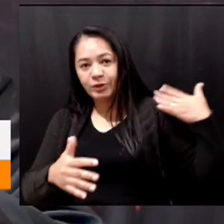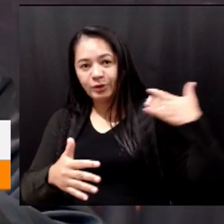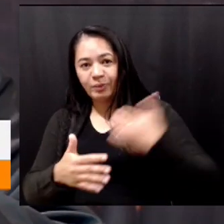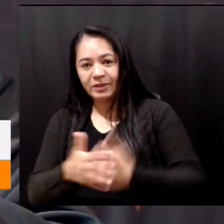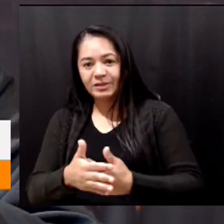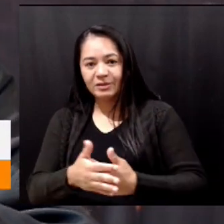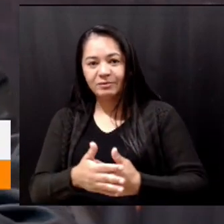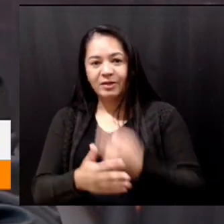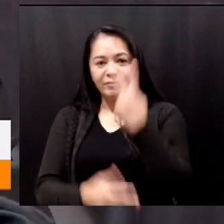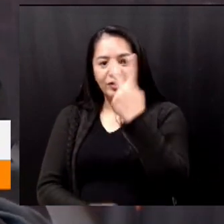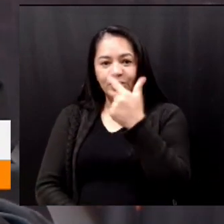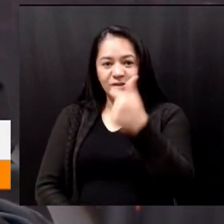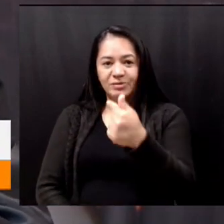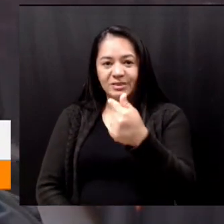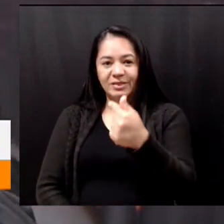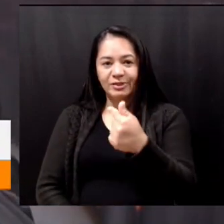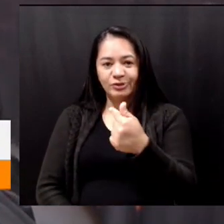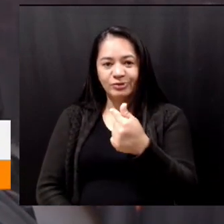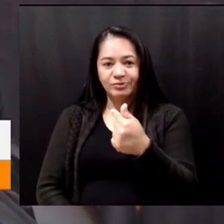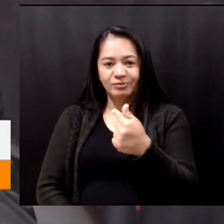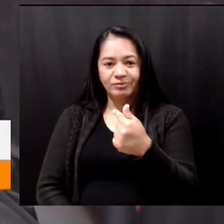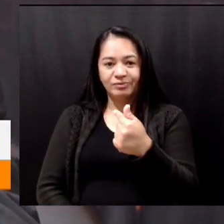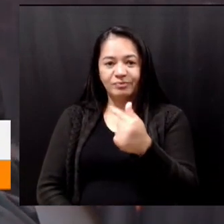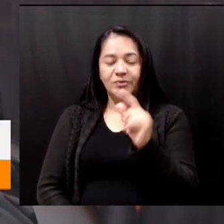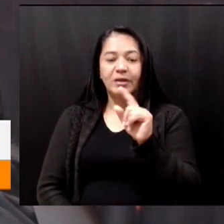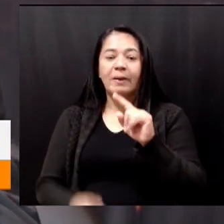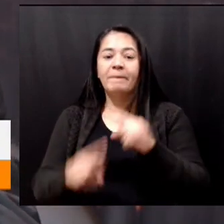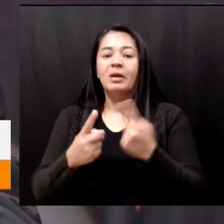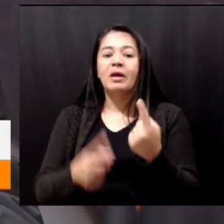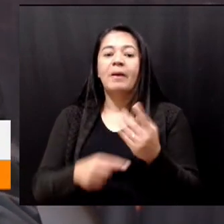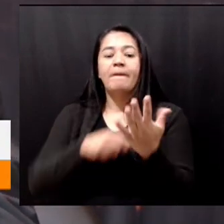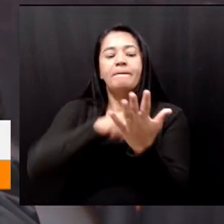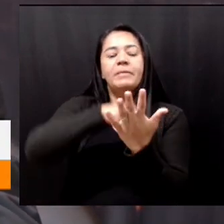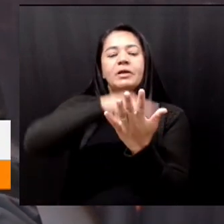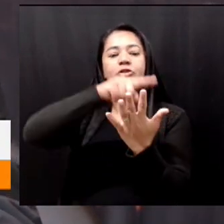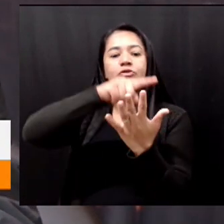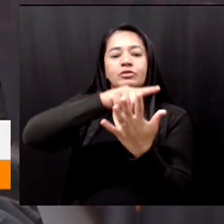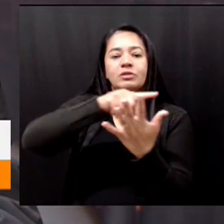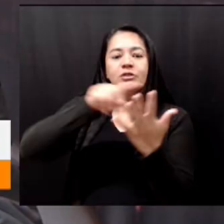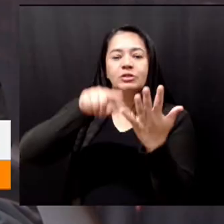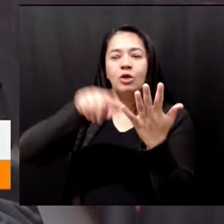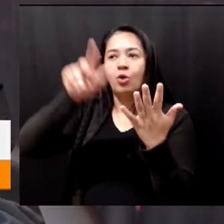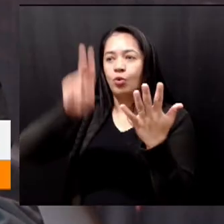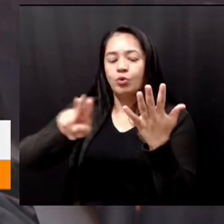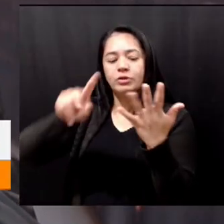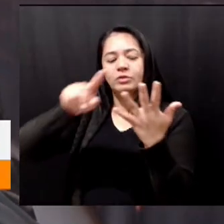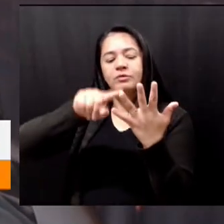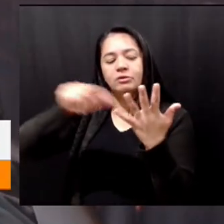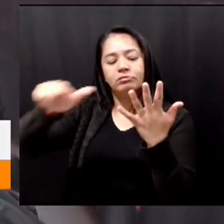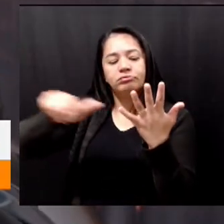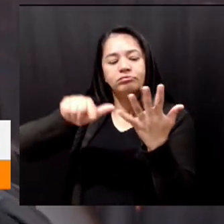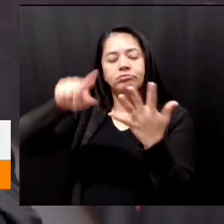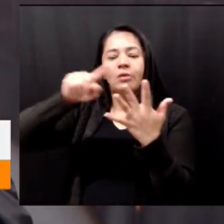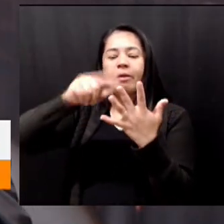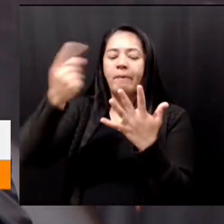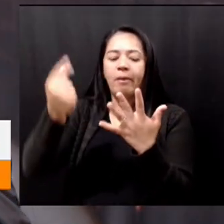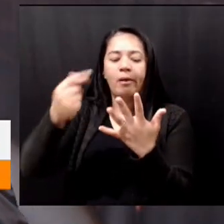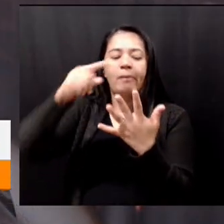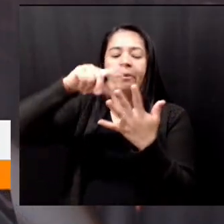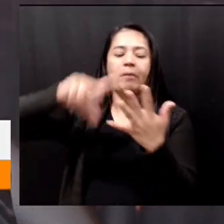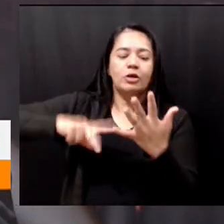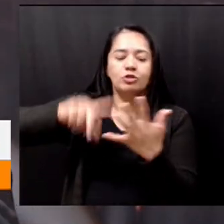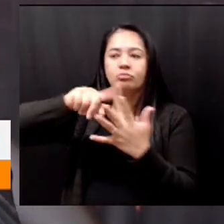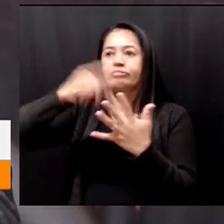posição. O que se mede ali? Se tem universidade, se tem mão de obra, se tem capital privado, se tem capital público. Ou seja,